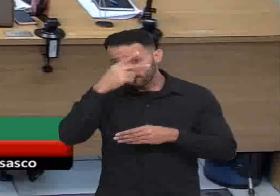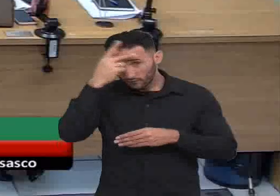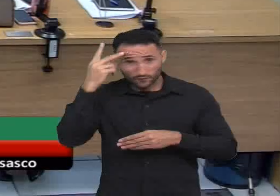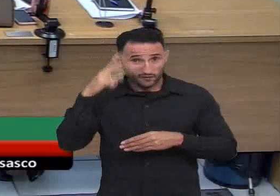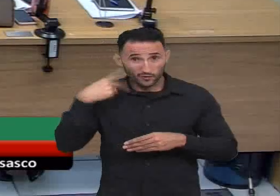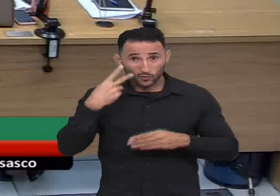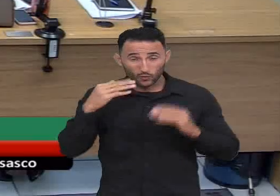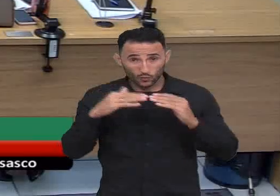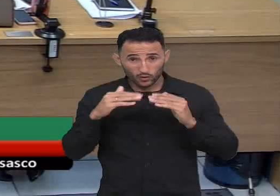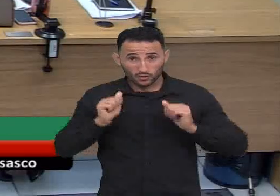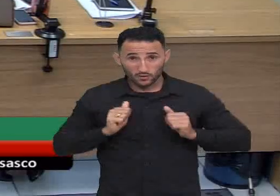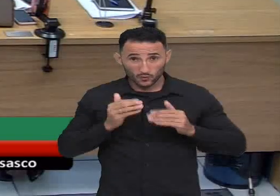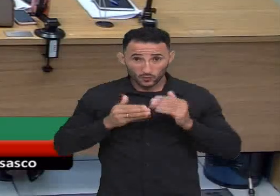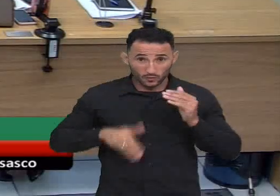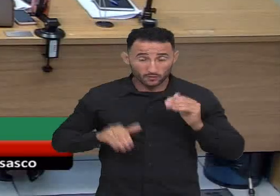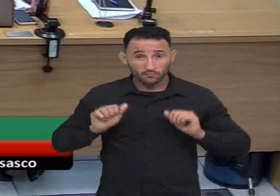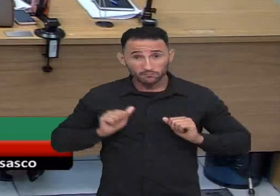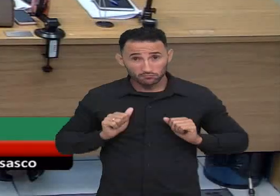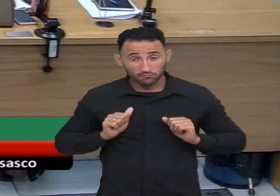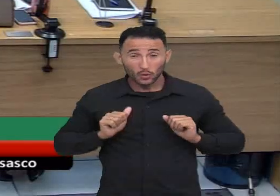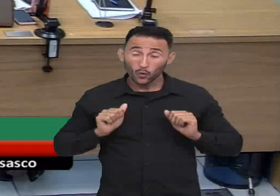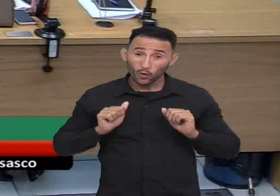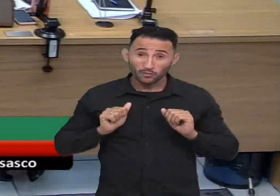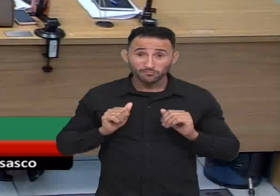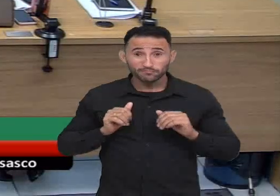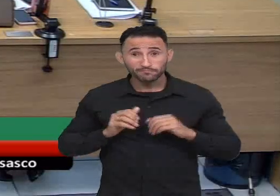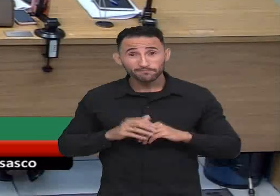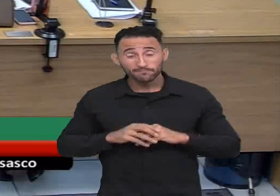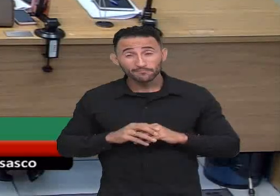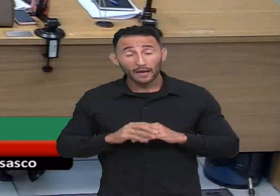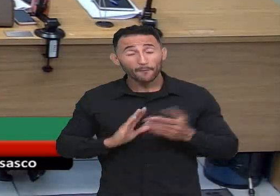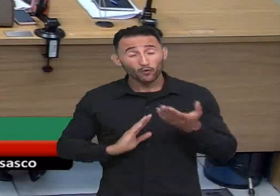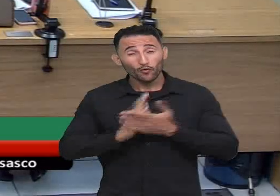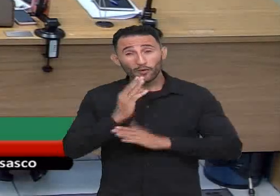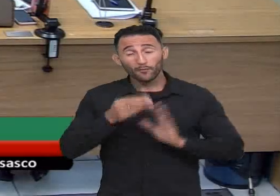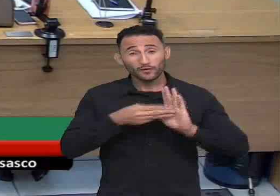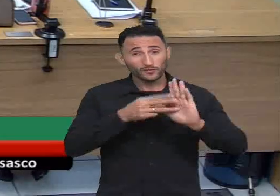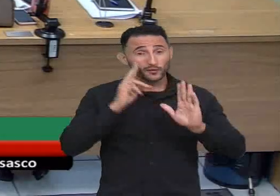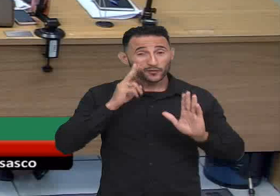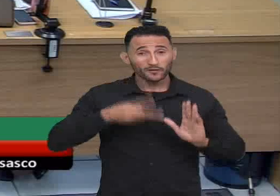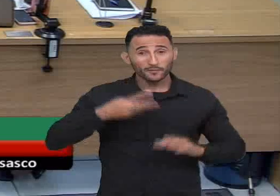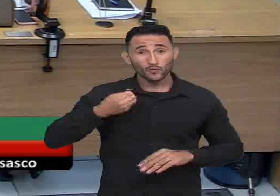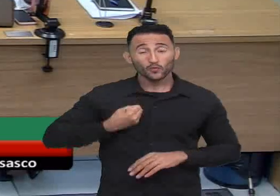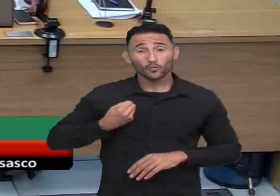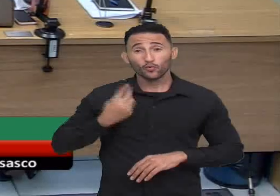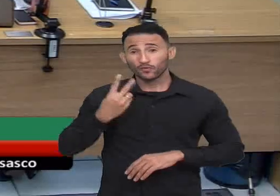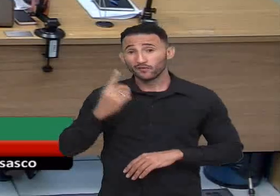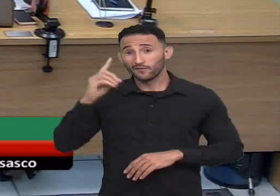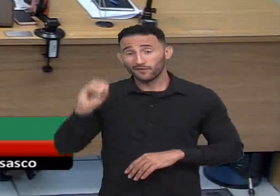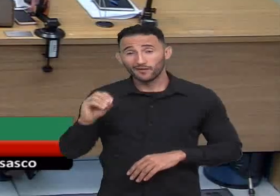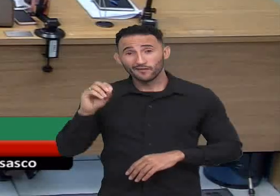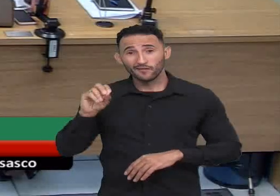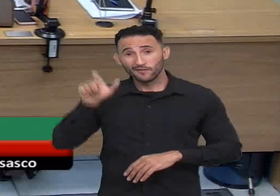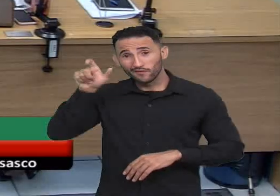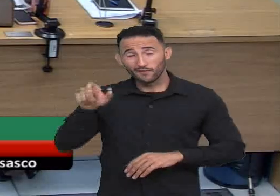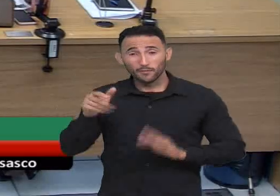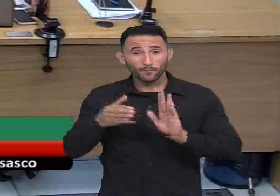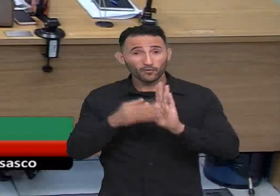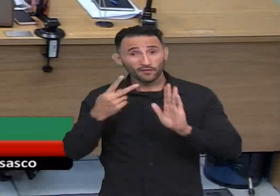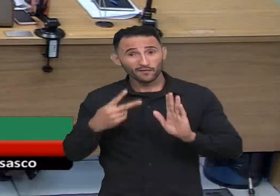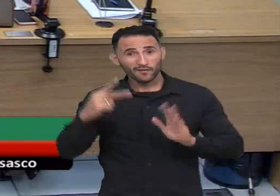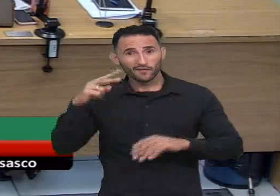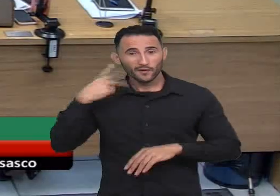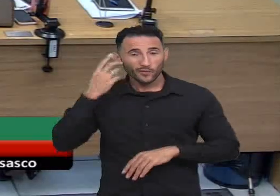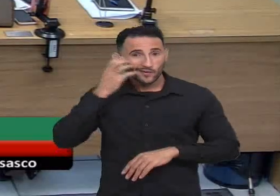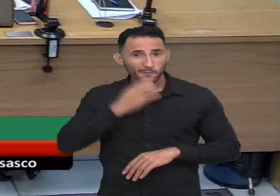se manifestam. Aprovada a moção de reconhecimento 210 de 2023, do nobre vereador Emerson Osasco.